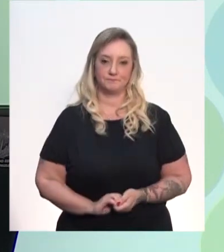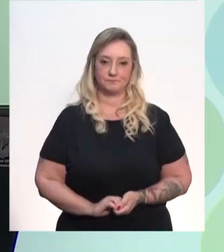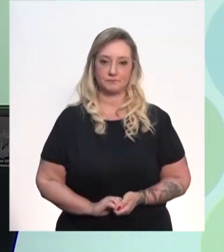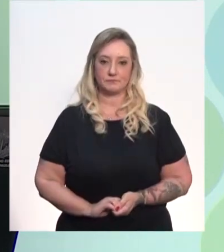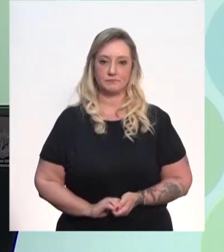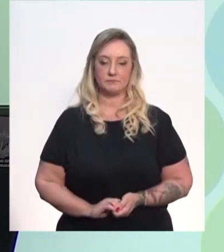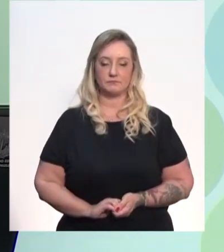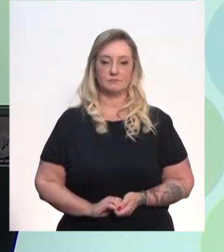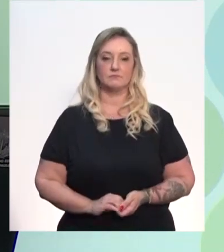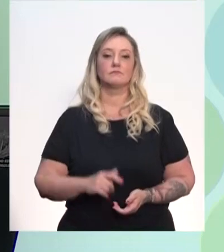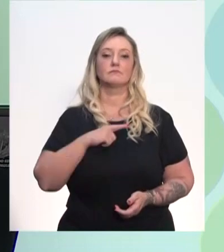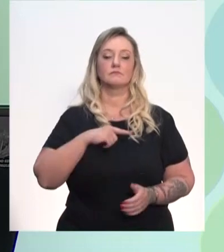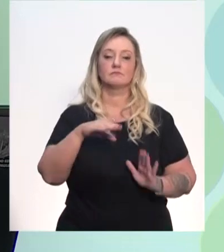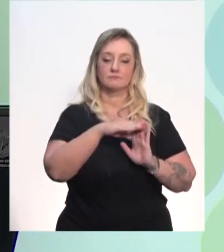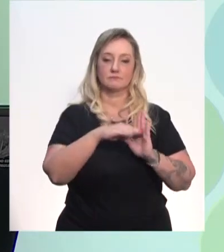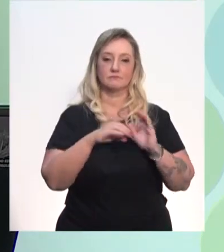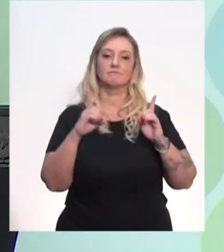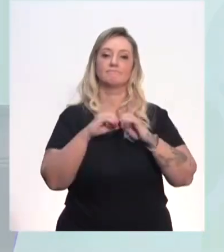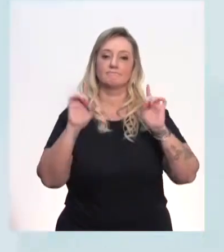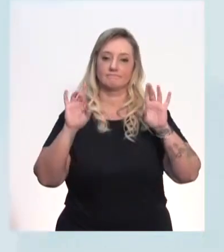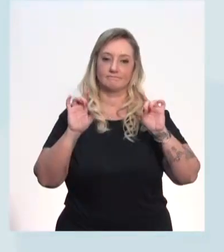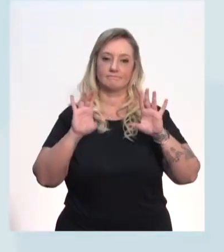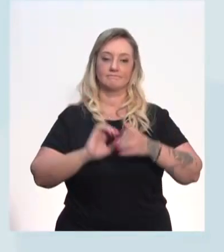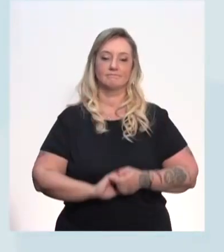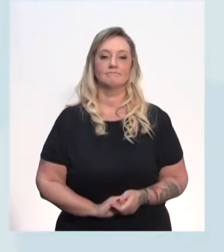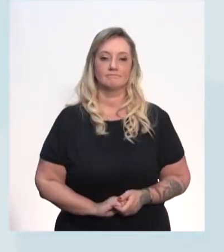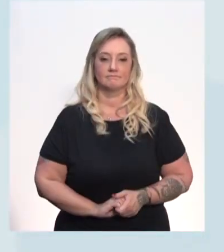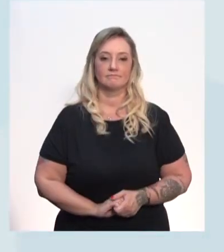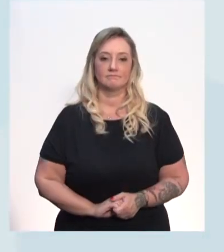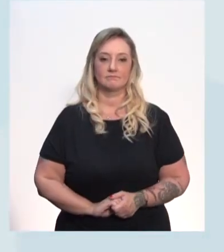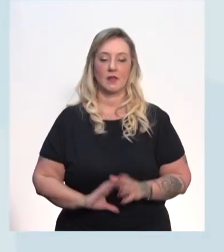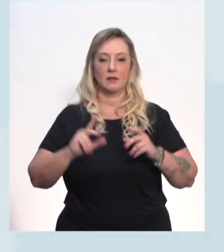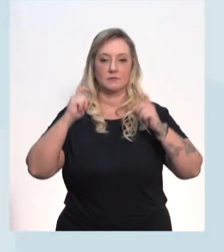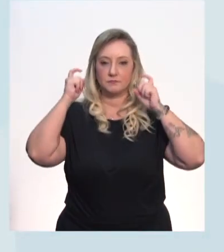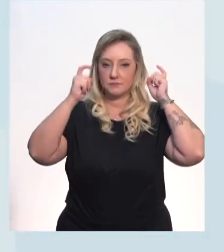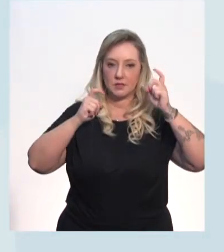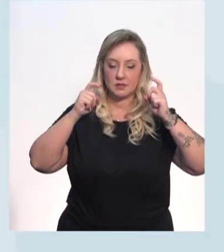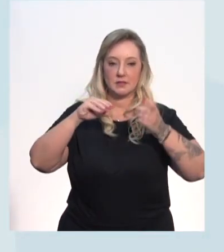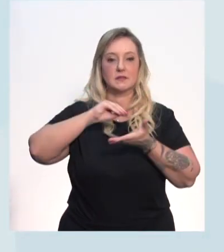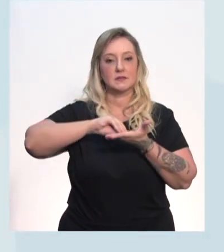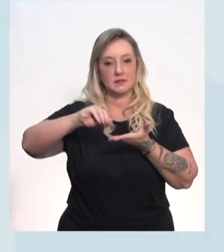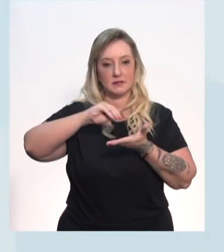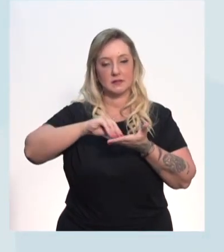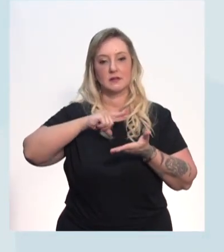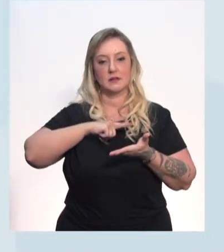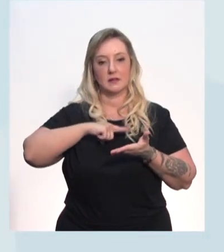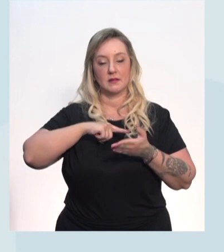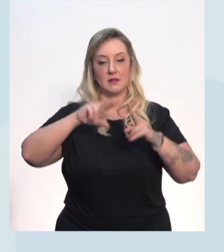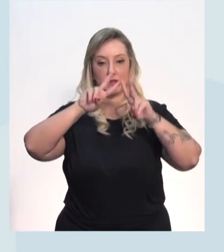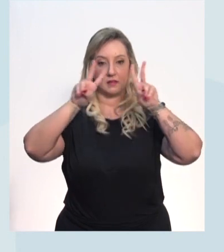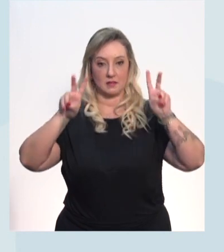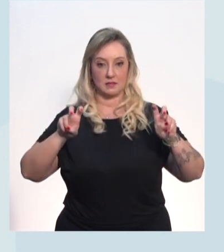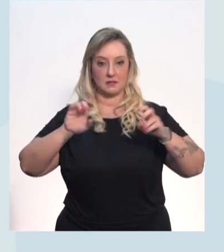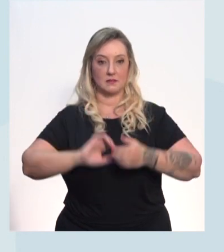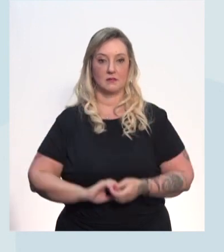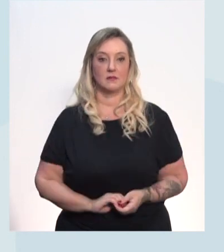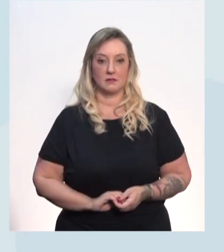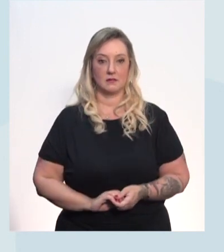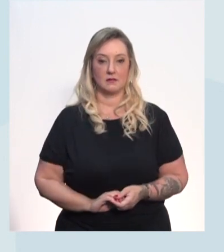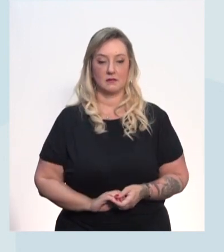de aprendizagem que tratam um pouco dessa questão da gestão de sala de aula, tratam um pouco da questão